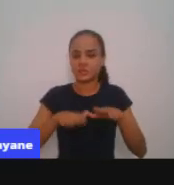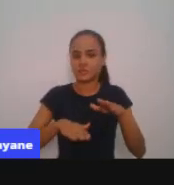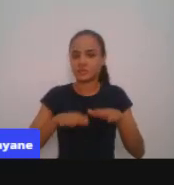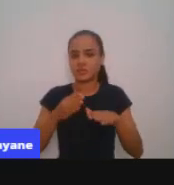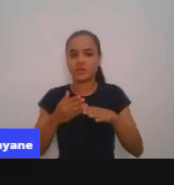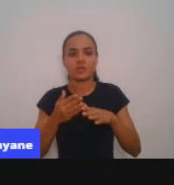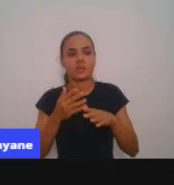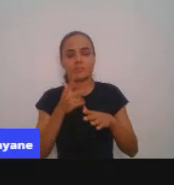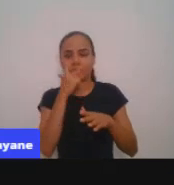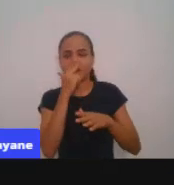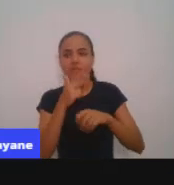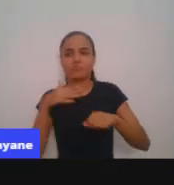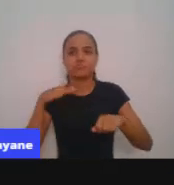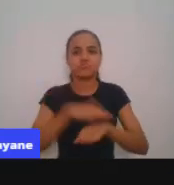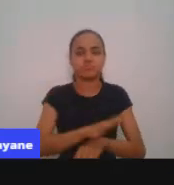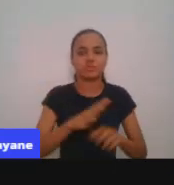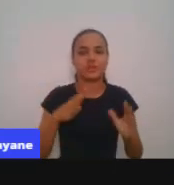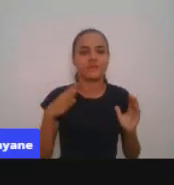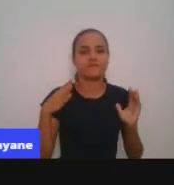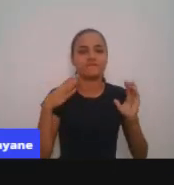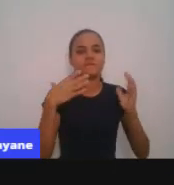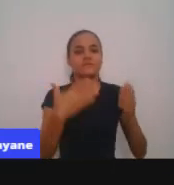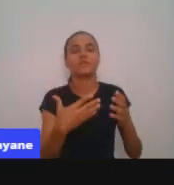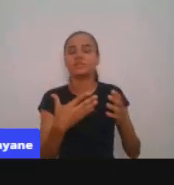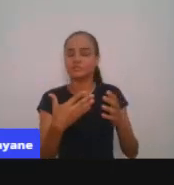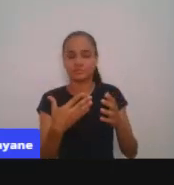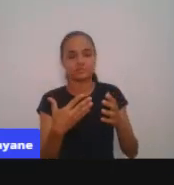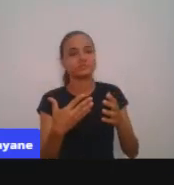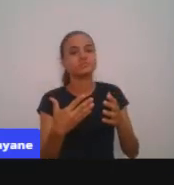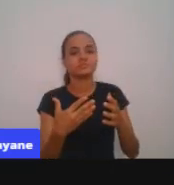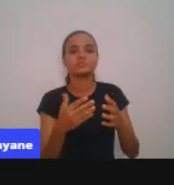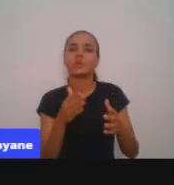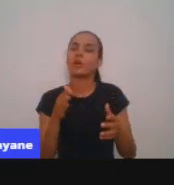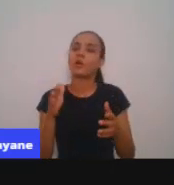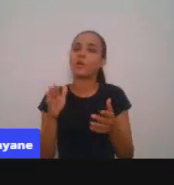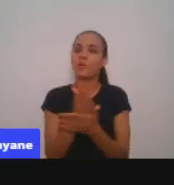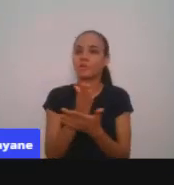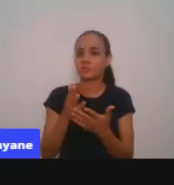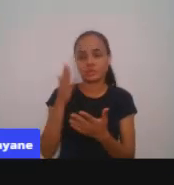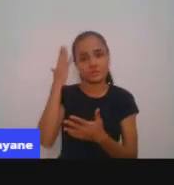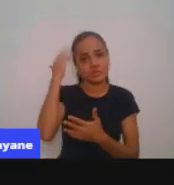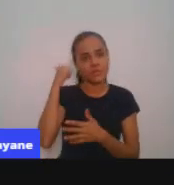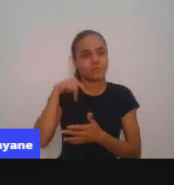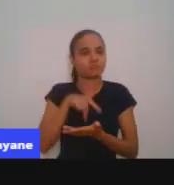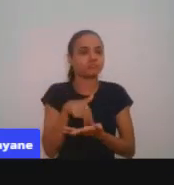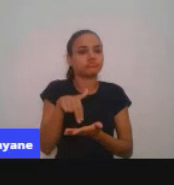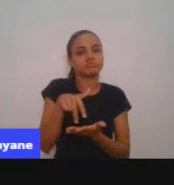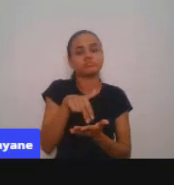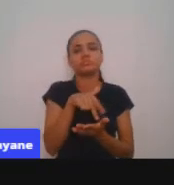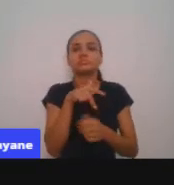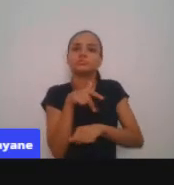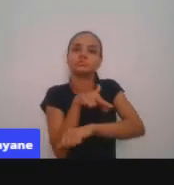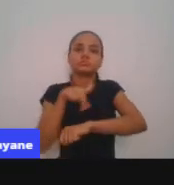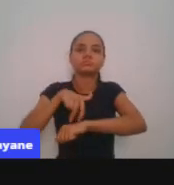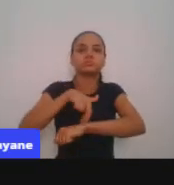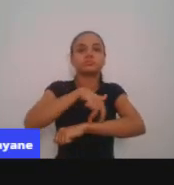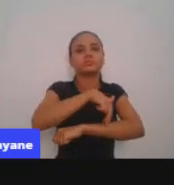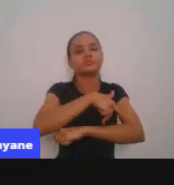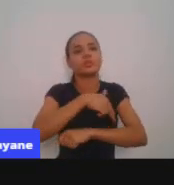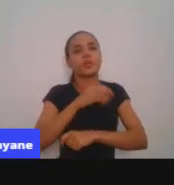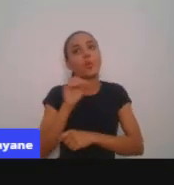de caras. Uns sabem desfilar, outros são chefes de cozinha e há os reis do